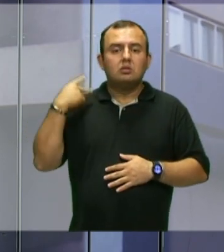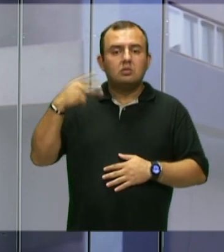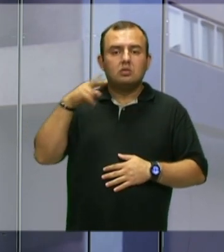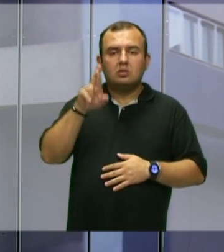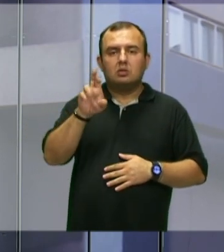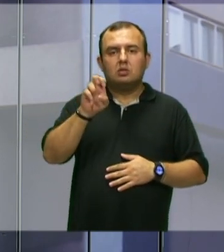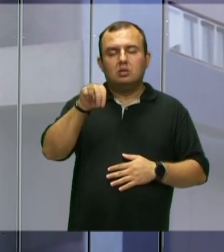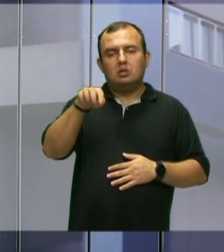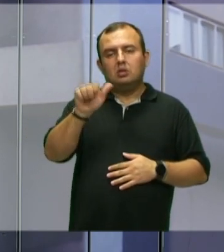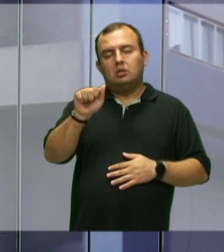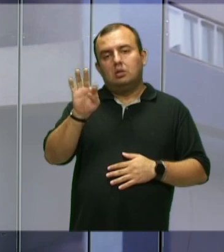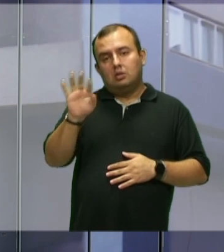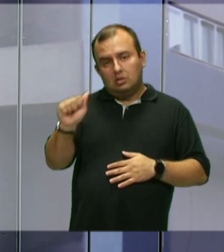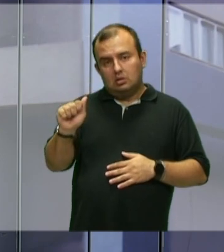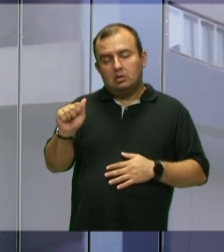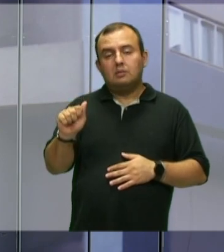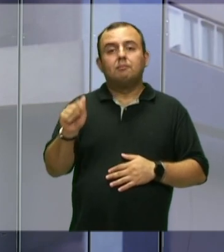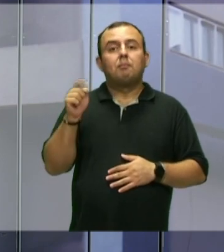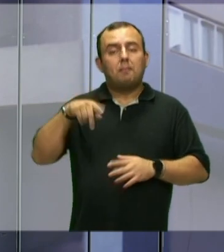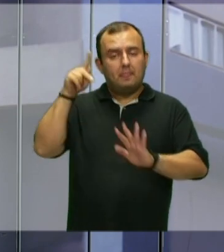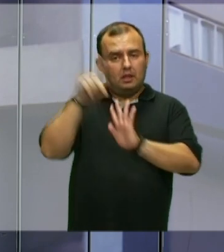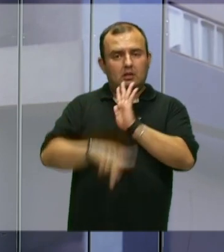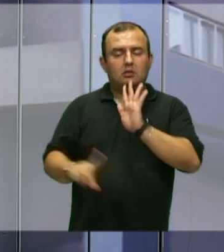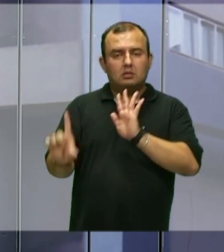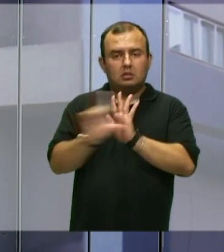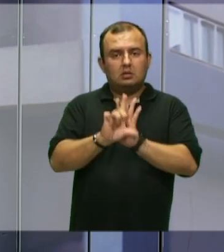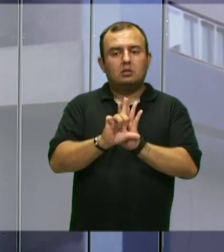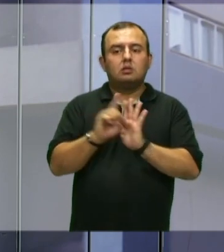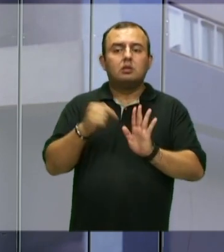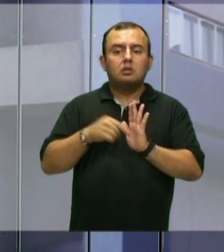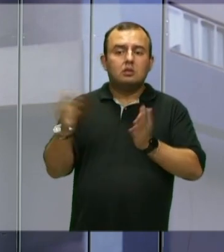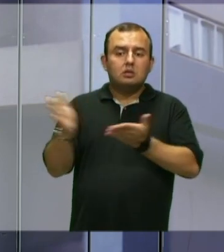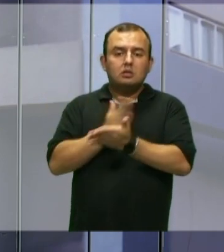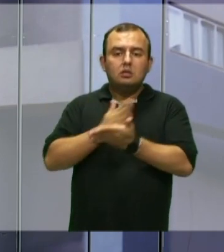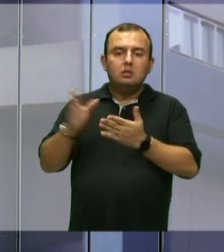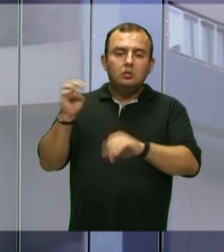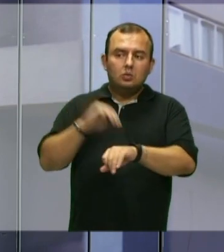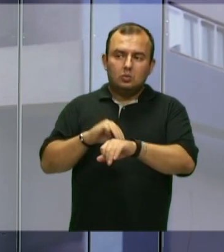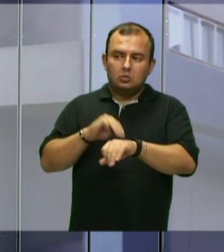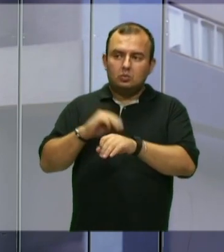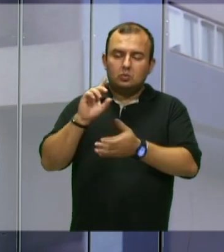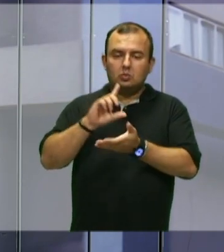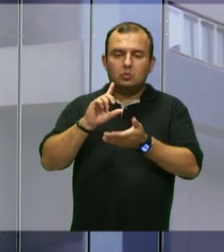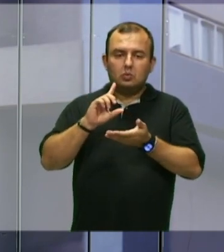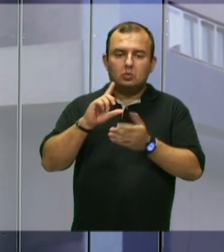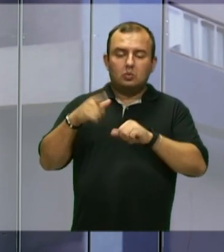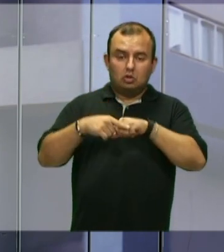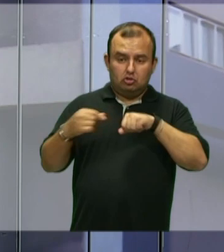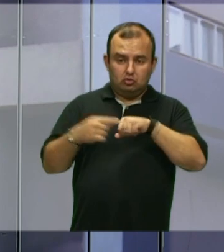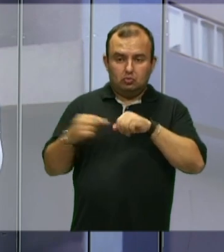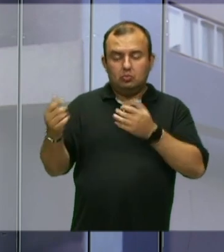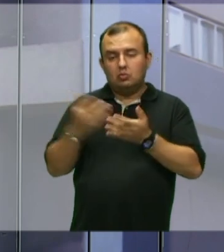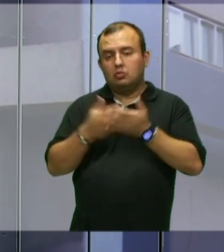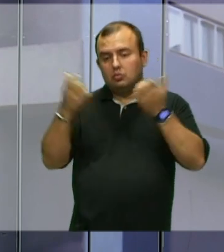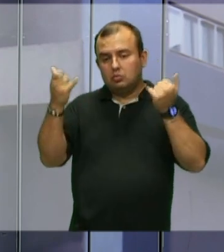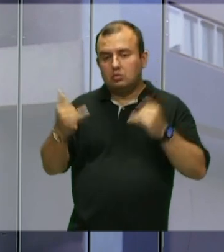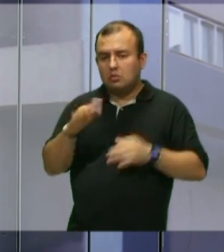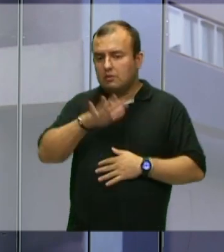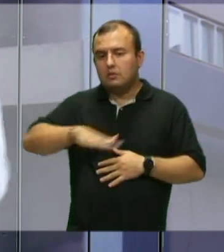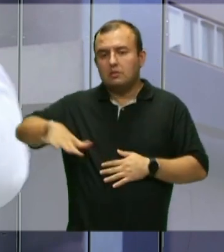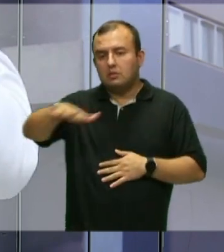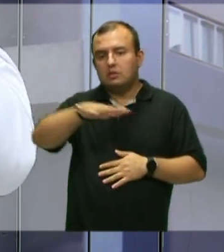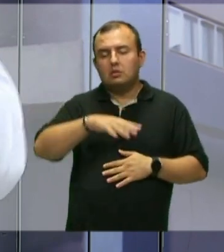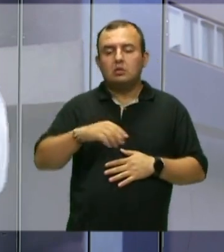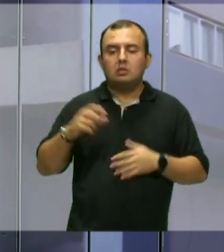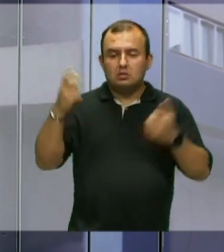Renata Narcísio, e esse projeto de lei, em alguns momentos, em alguns artigos, ele não especificava, ele generalizava. Então, ele